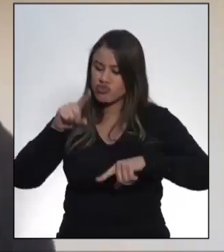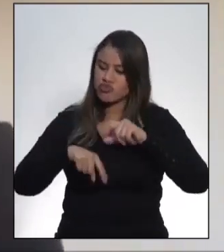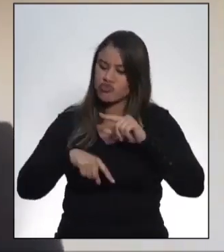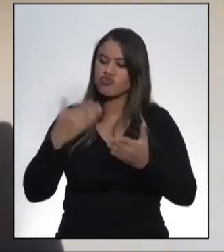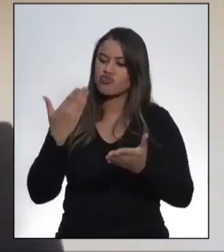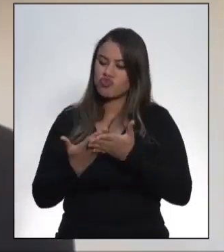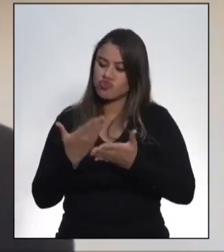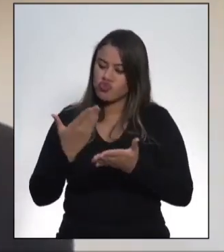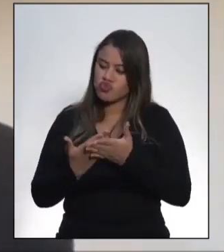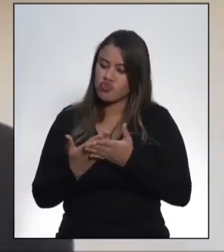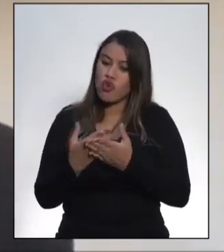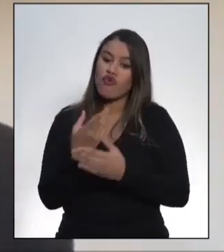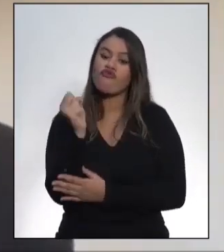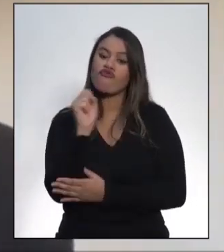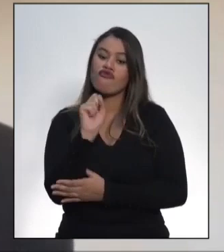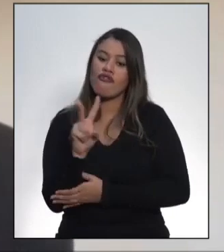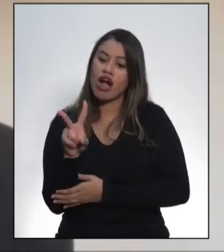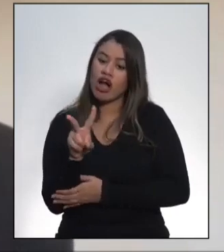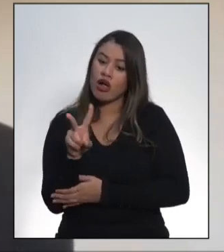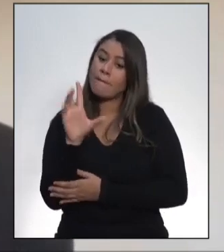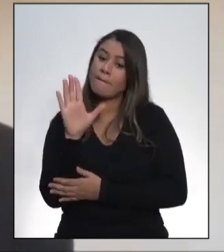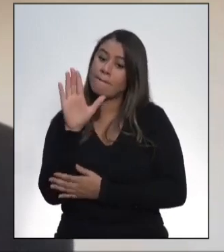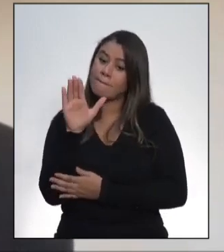preço baixo.